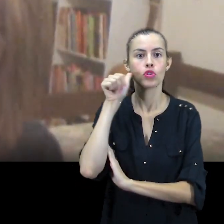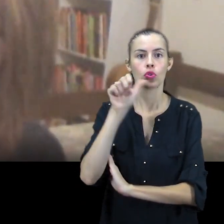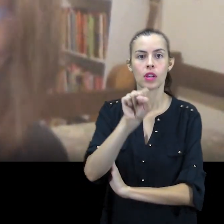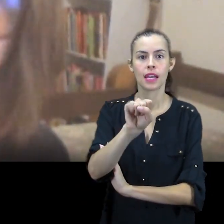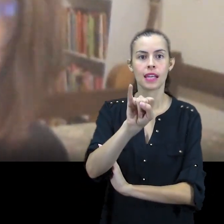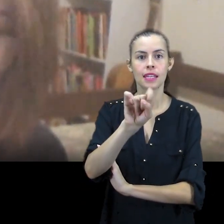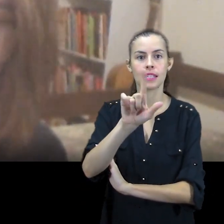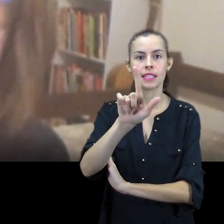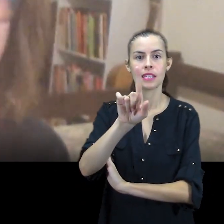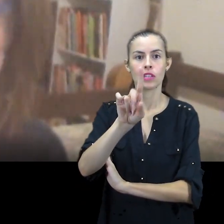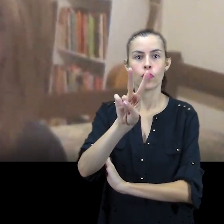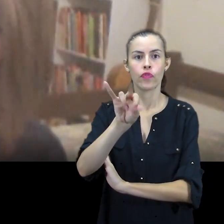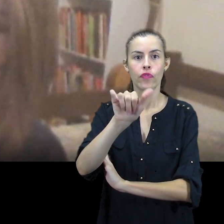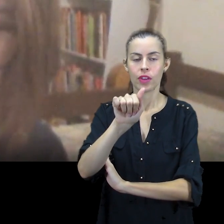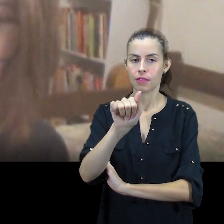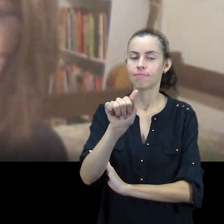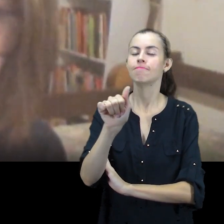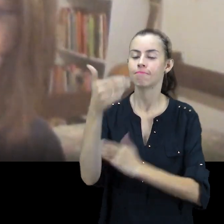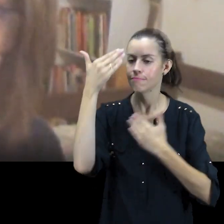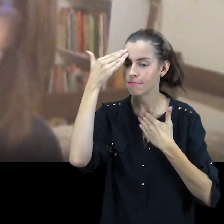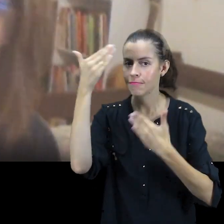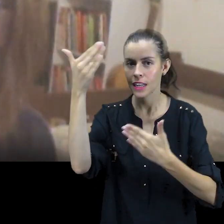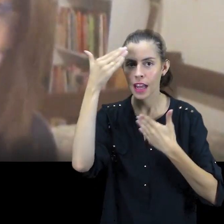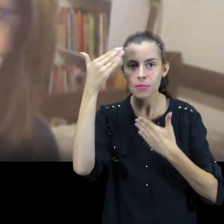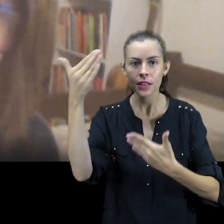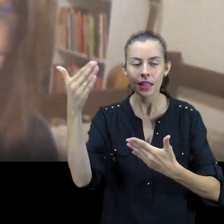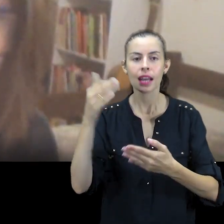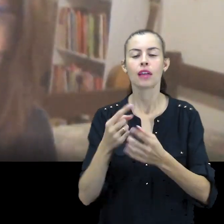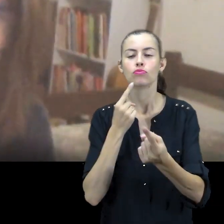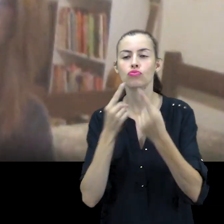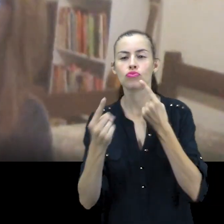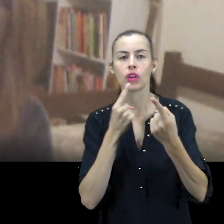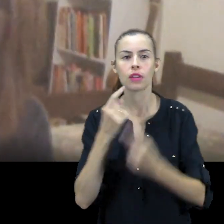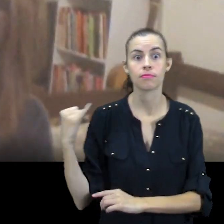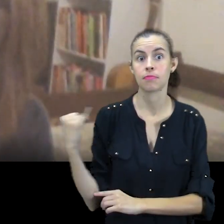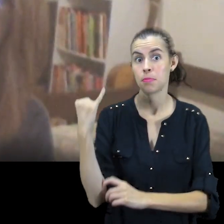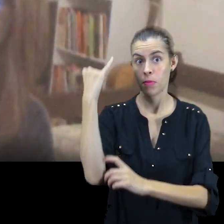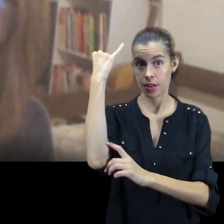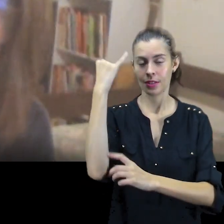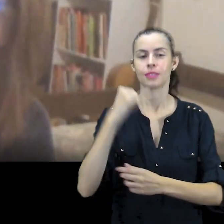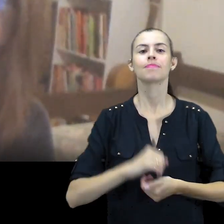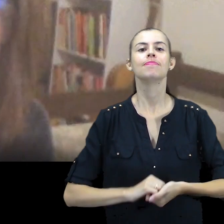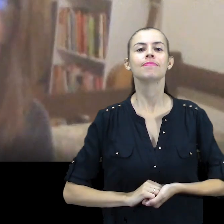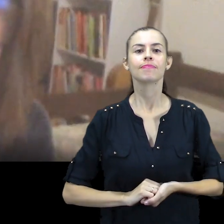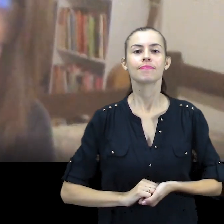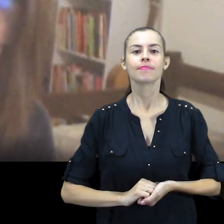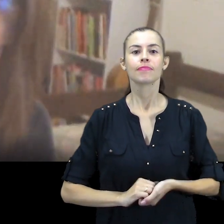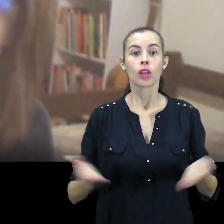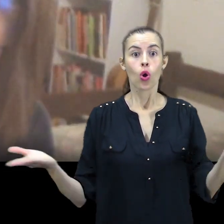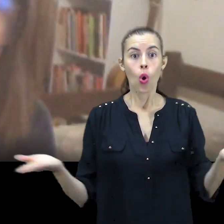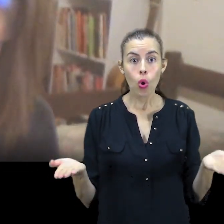professora Silvia pelo apoio, pela presença, para que a gente possa estabelecer um, um diálogo de mais